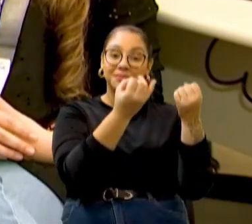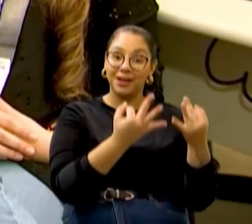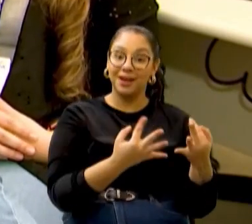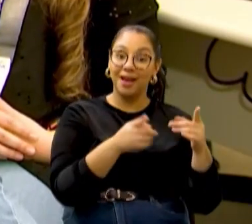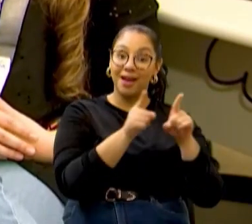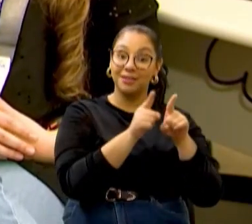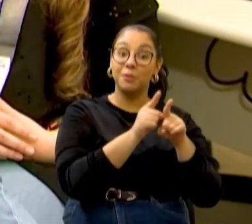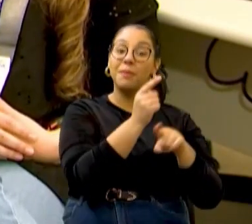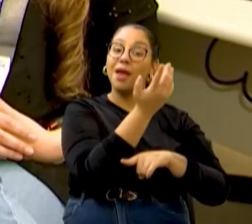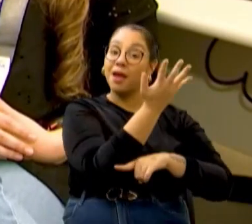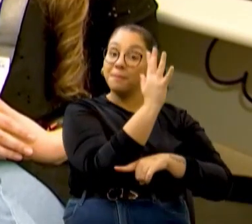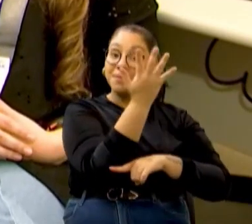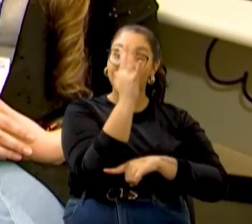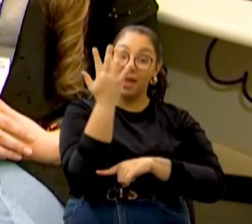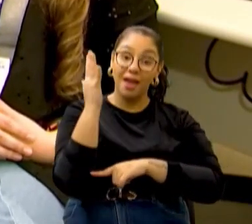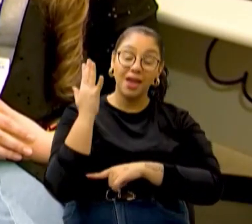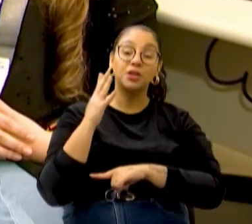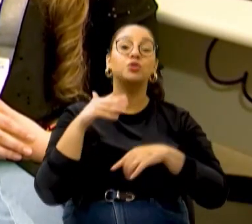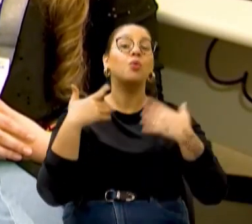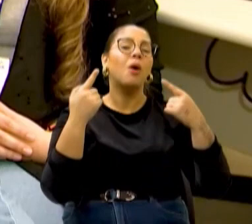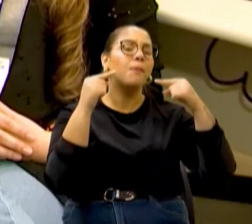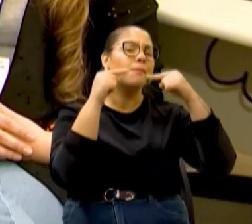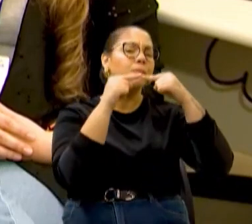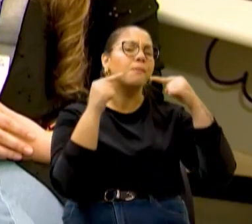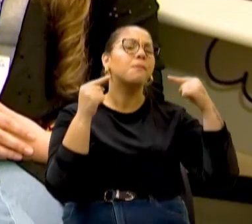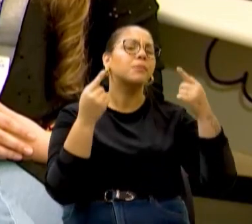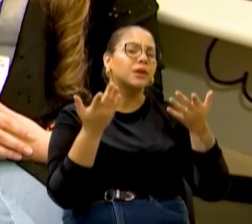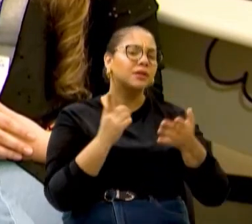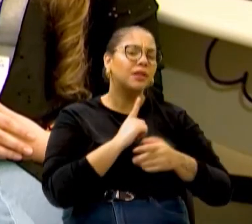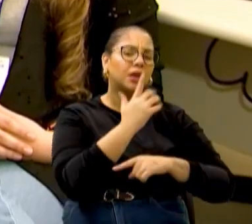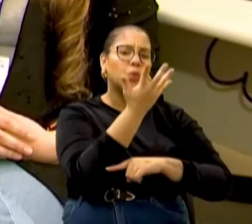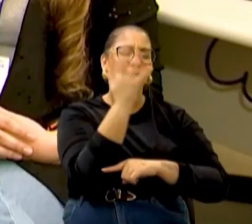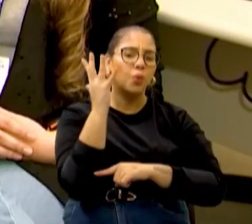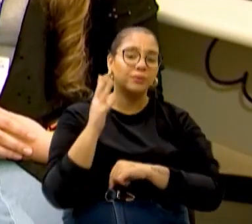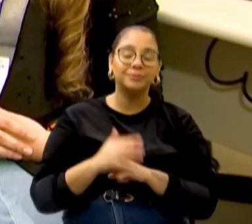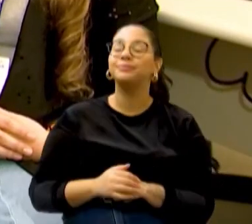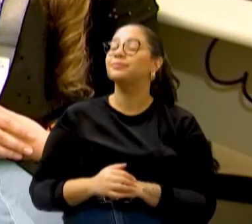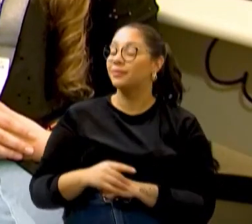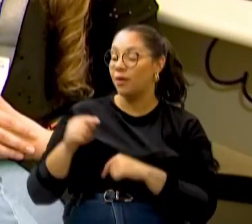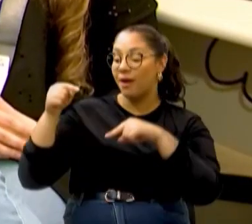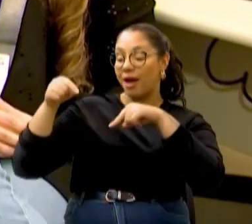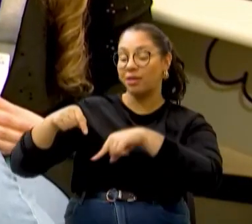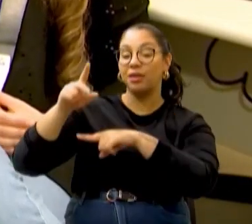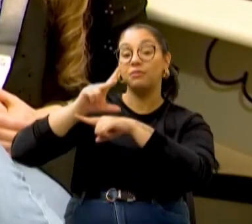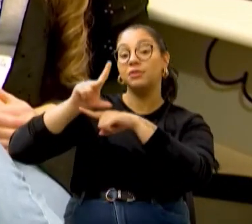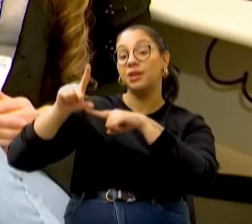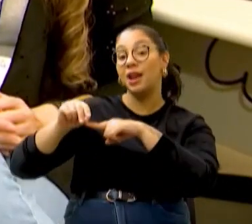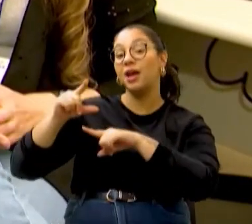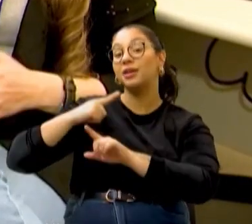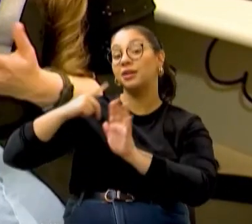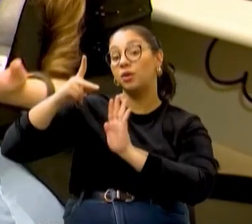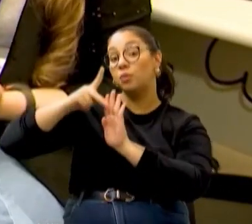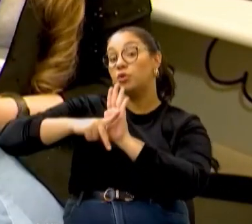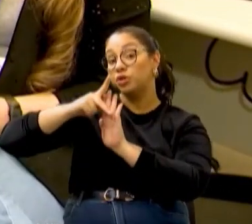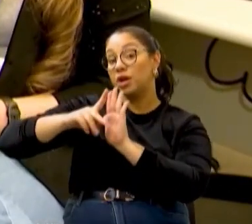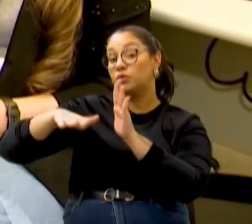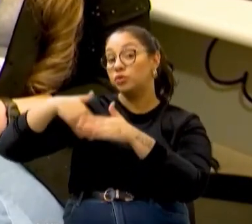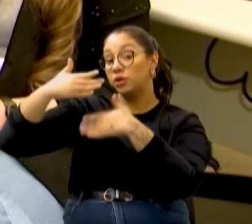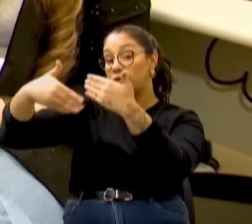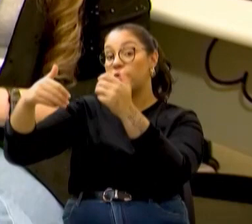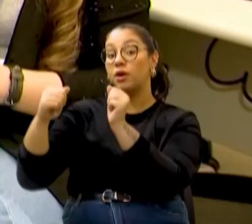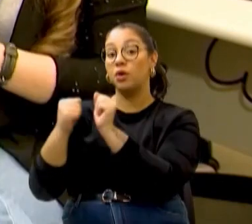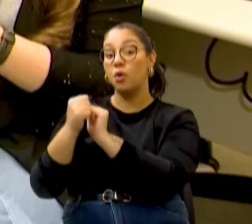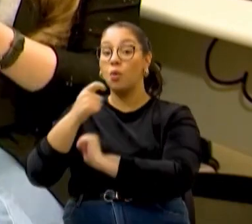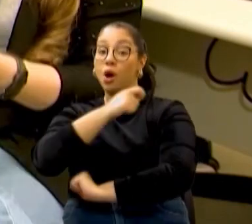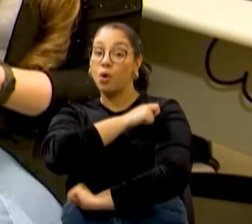para a gente falar também sobre meio ambiente né Qual que é a relação disso com o meio ambiente bom aqui no Será que a gente tem